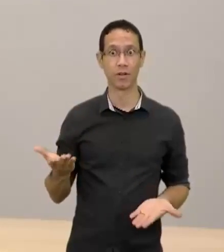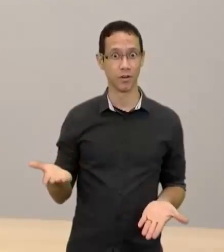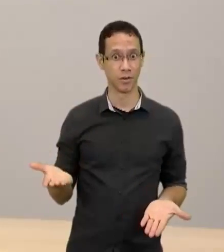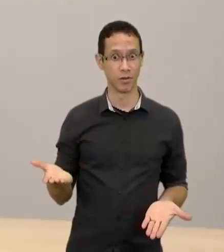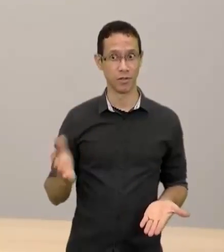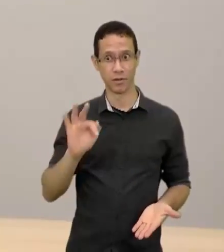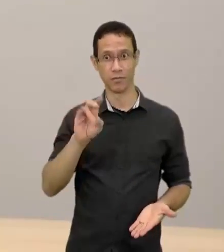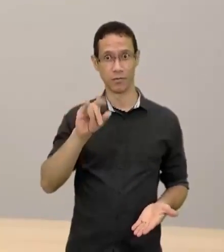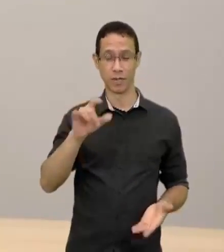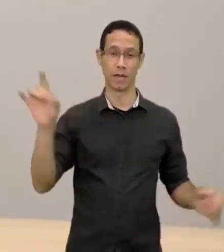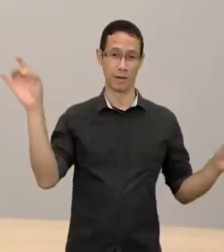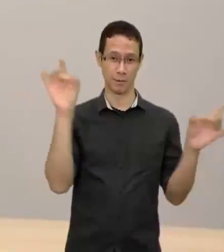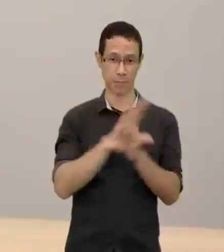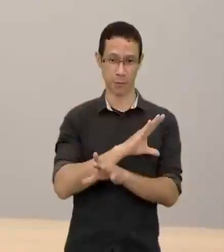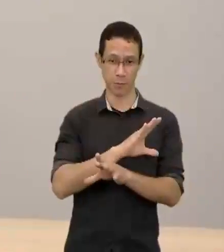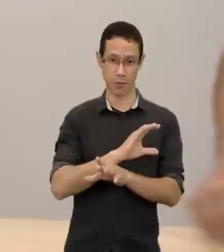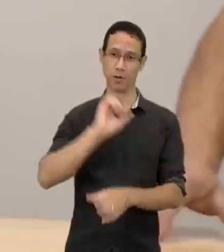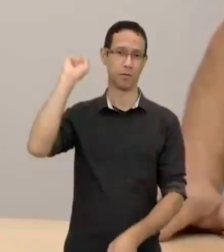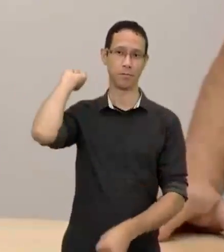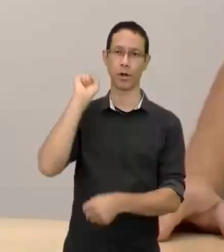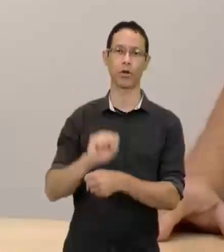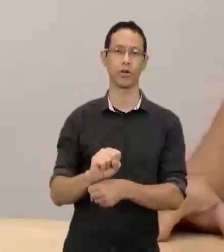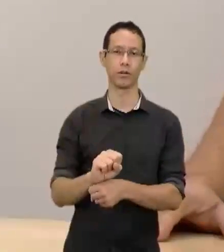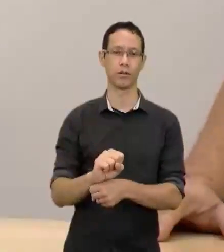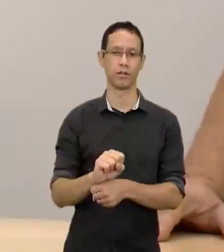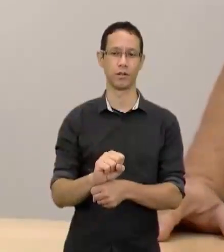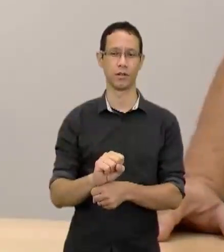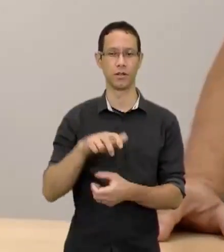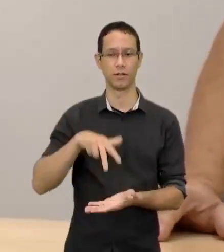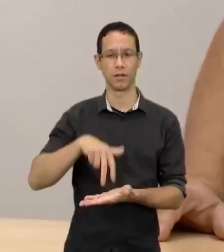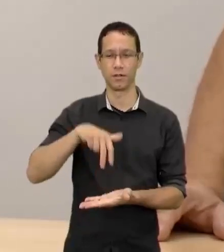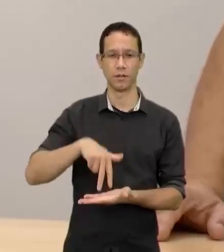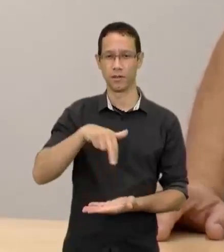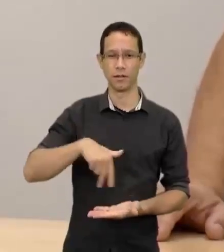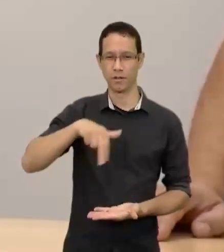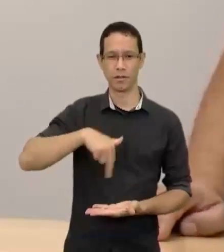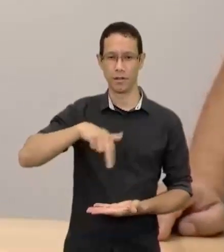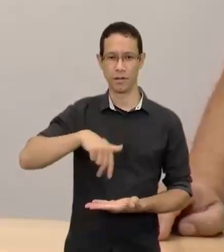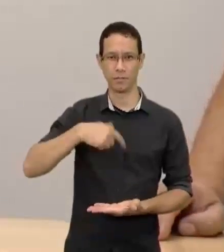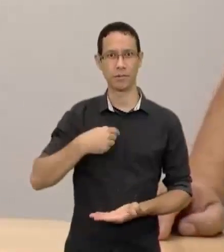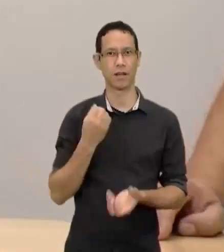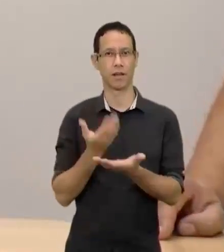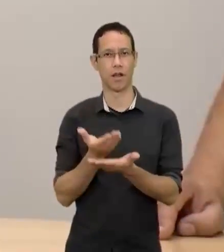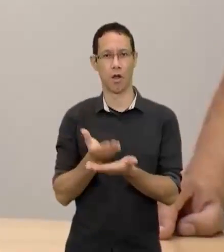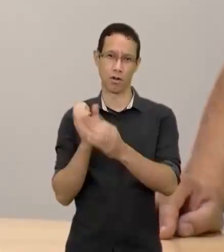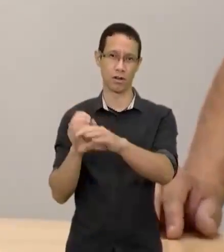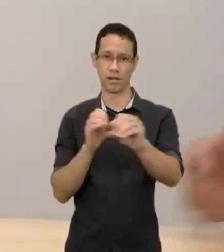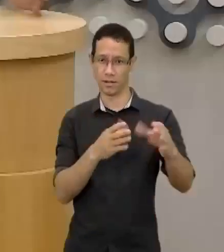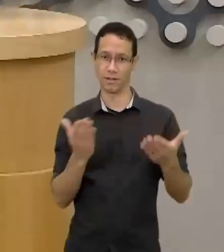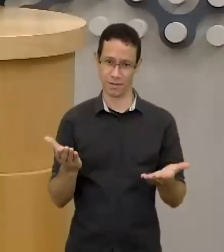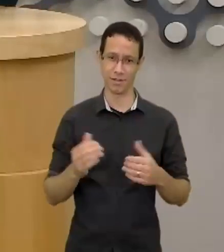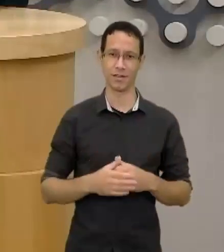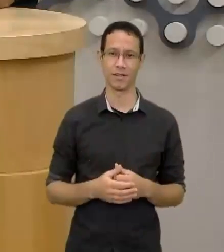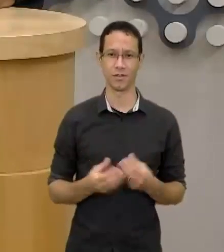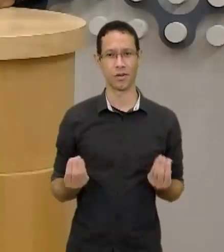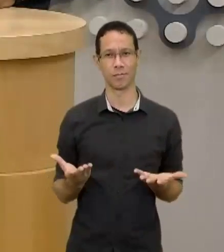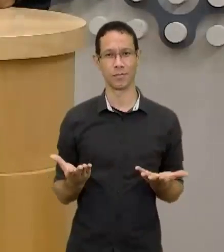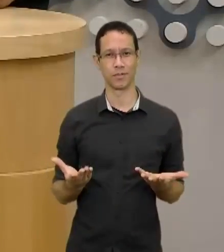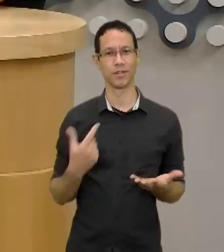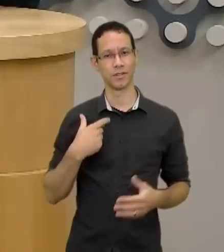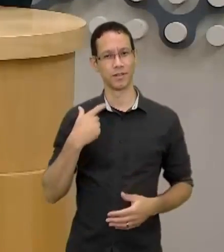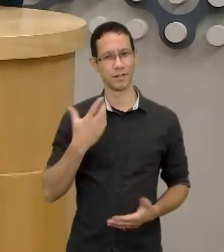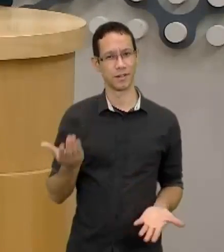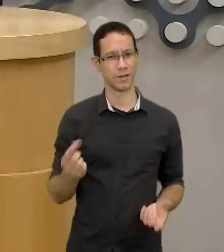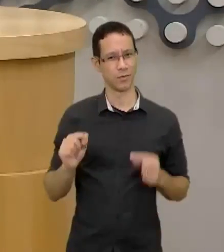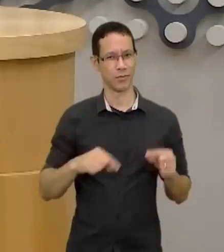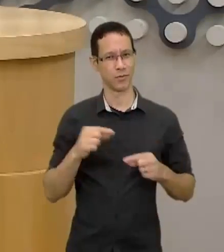da folia e ele parou com o pula-carnaval dele só para dar essa aula. Não é mesmo, professor Mauro? Como assim, professora Juliana? Me